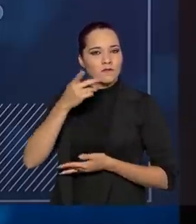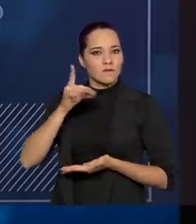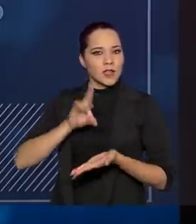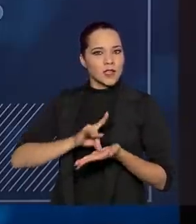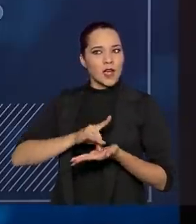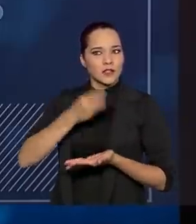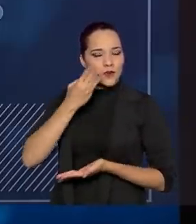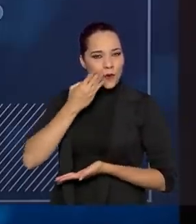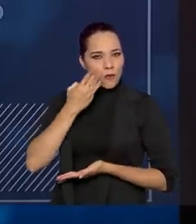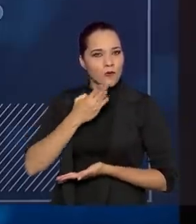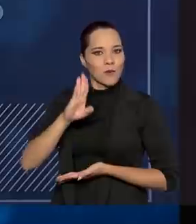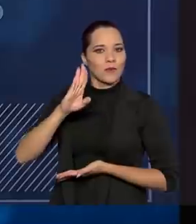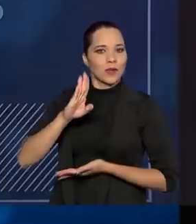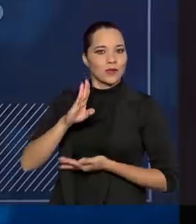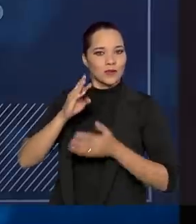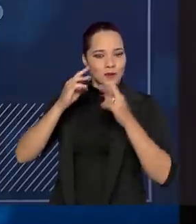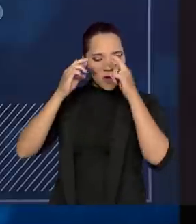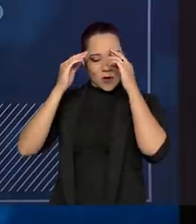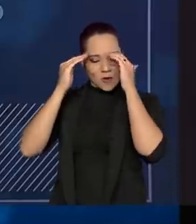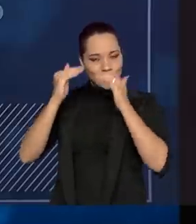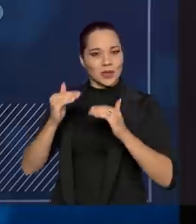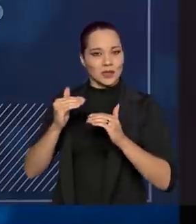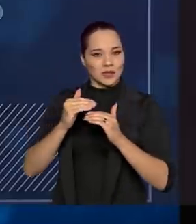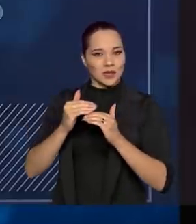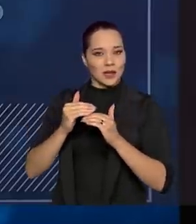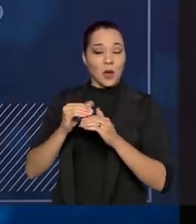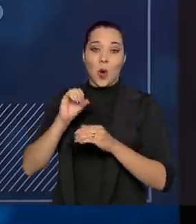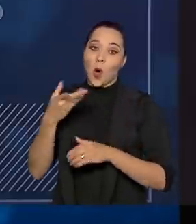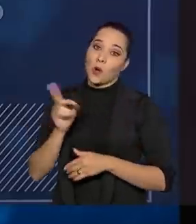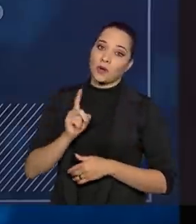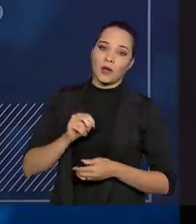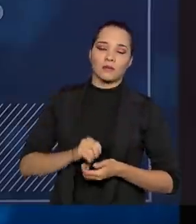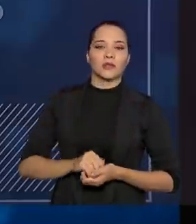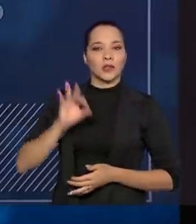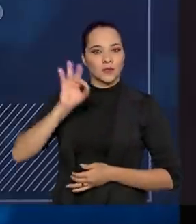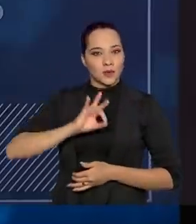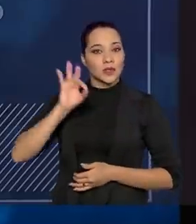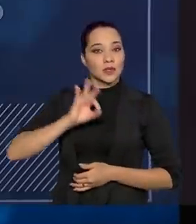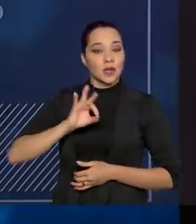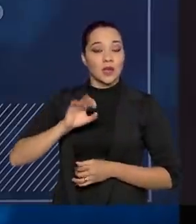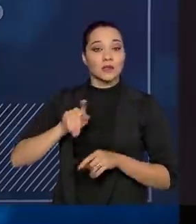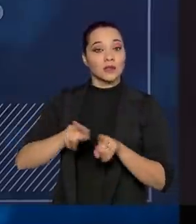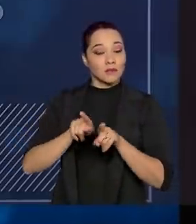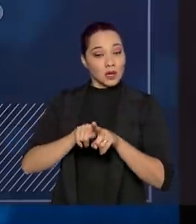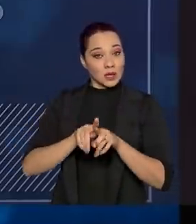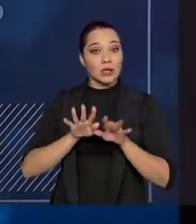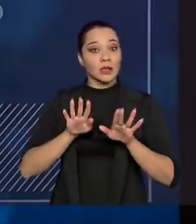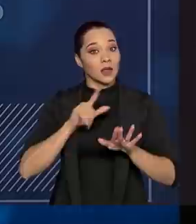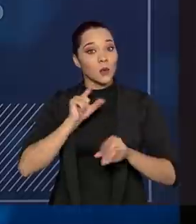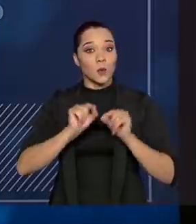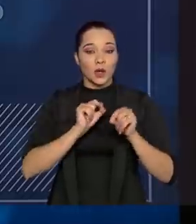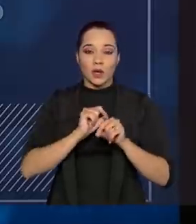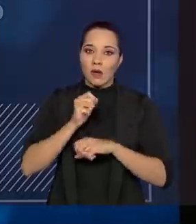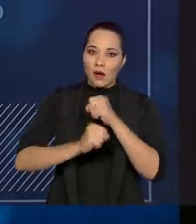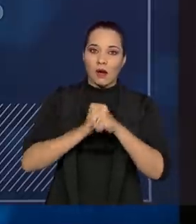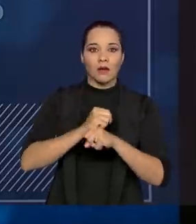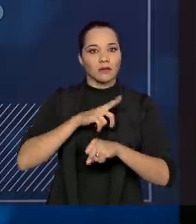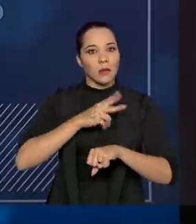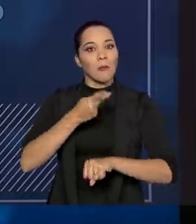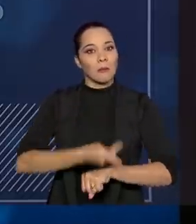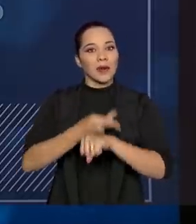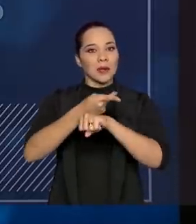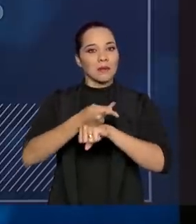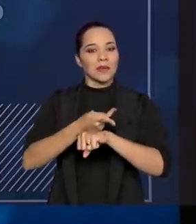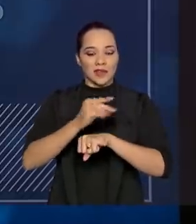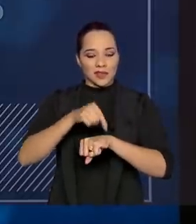em responder às demandas que surgem ou não. Né? Os índices, inclusive premiamos, né? Todo ano nós temos aí o